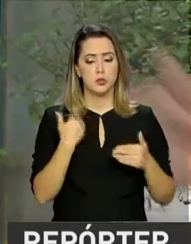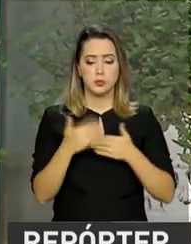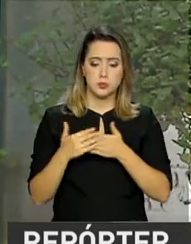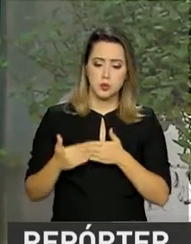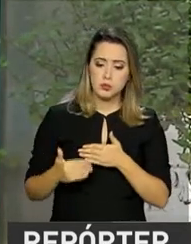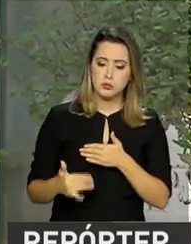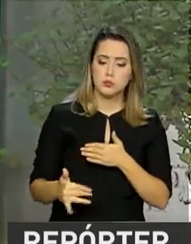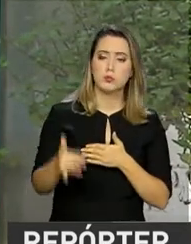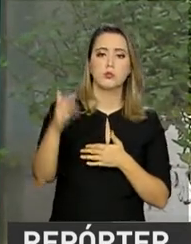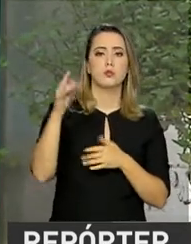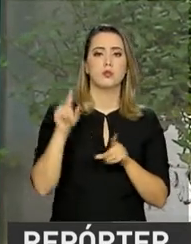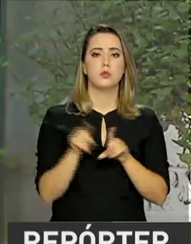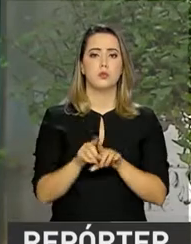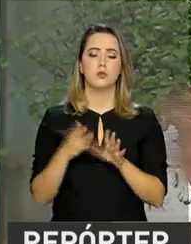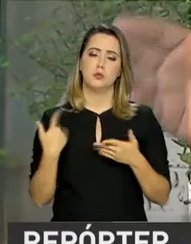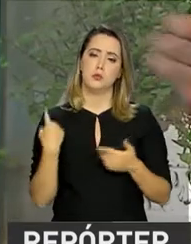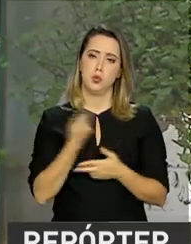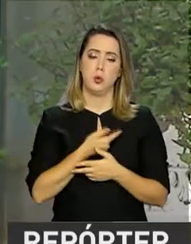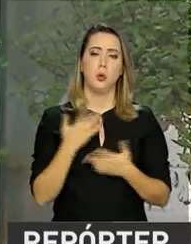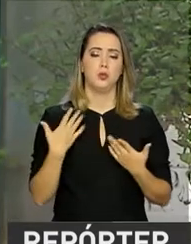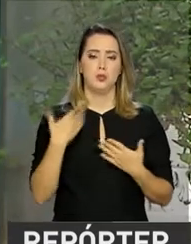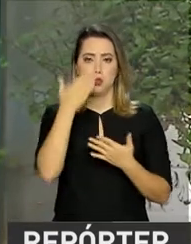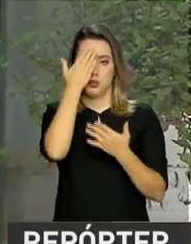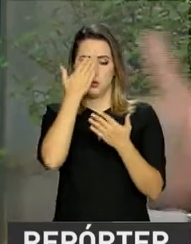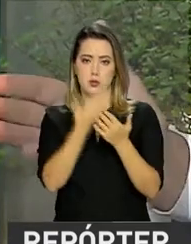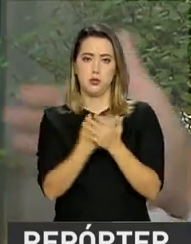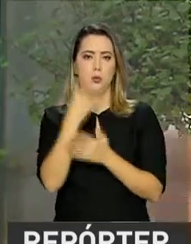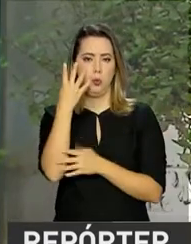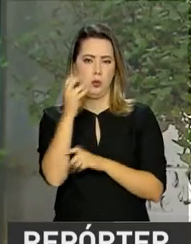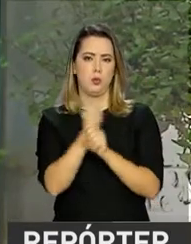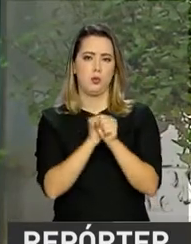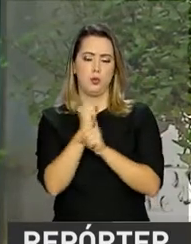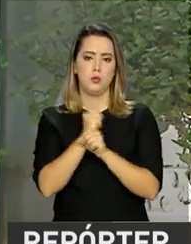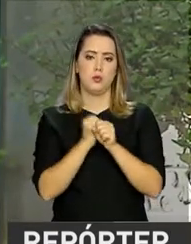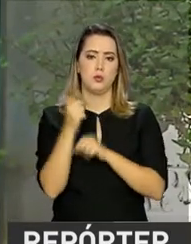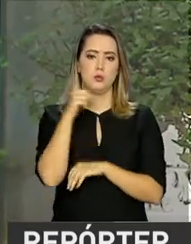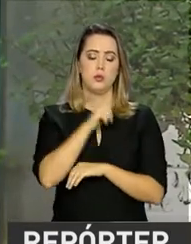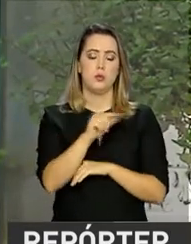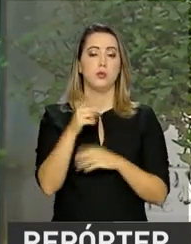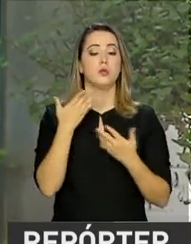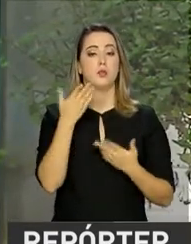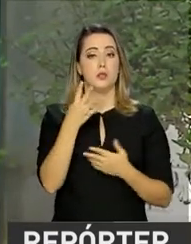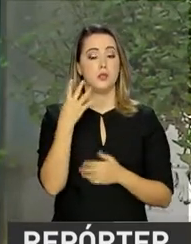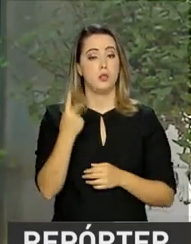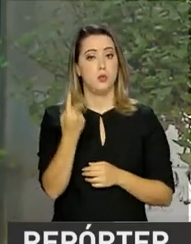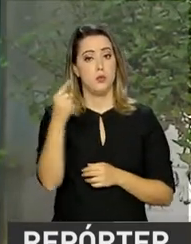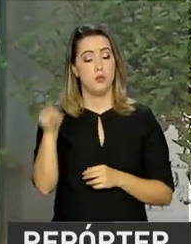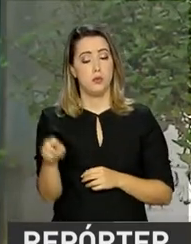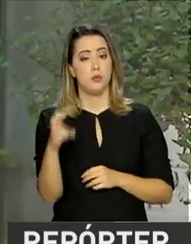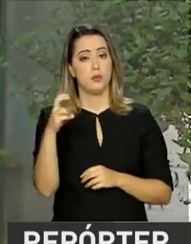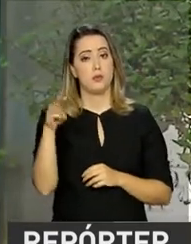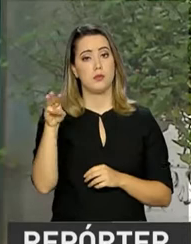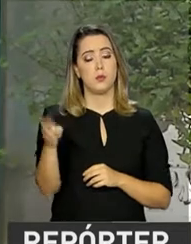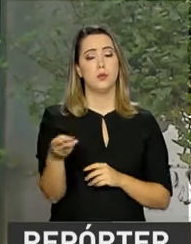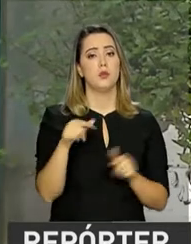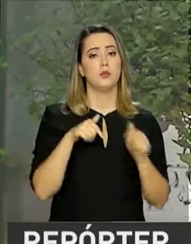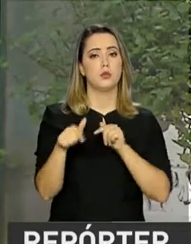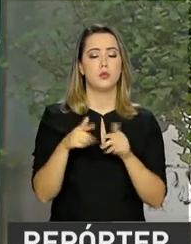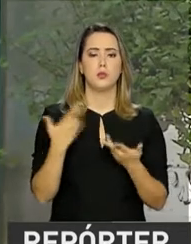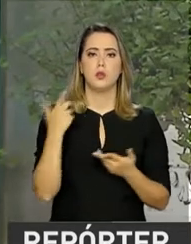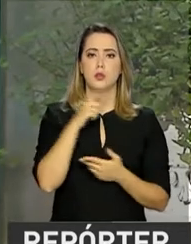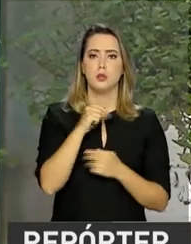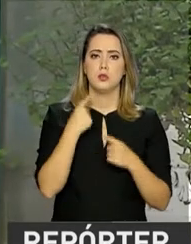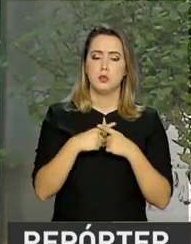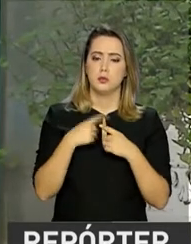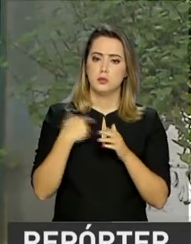do tempo. Então estimamos que isso demora pelo menos uns 4 anos para ocorrer. E ocorre a partir do momento em que a